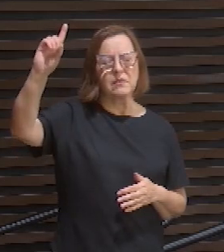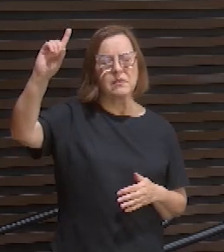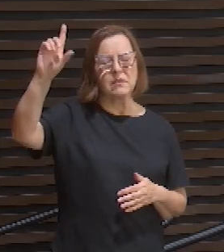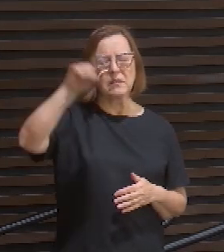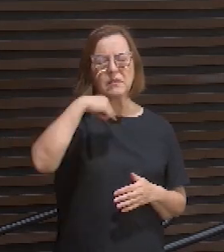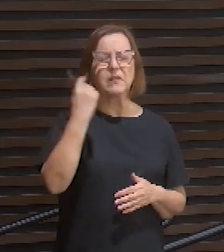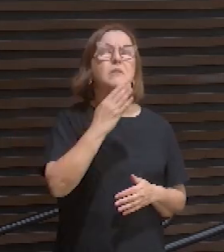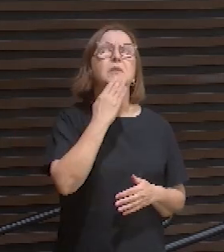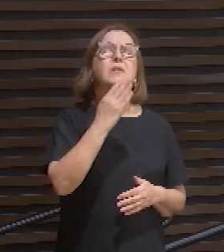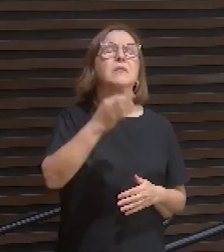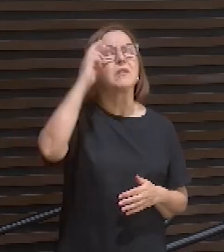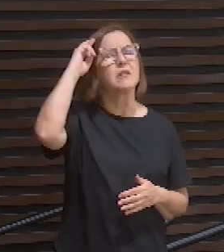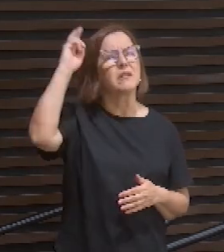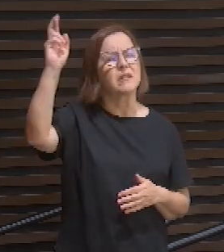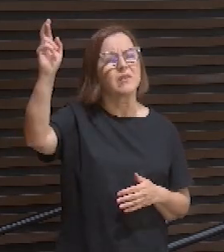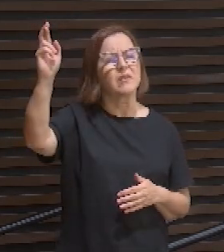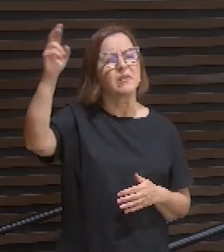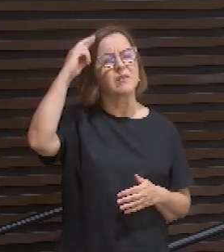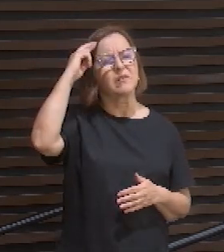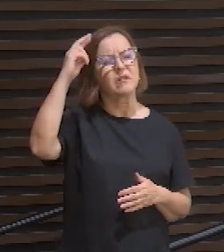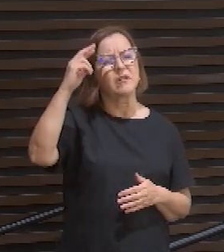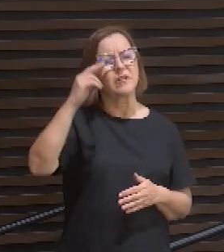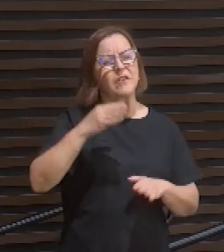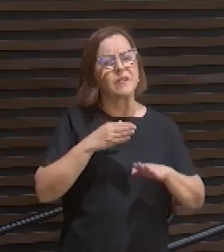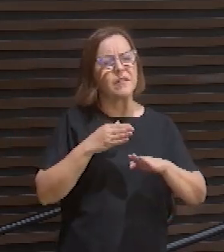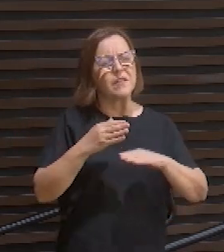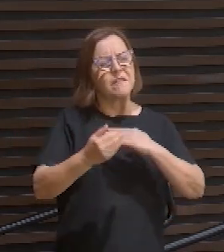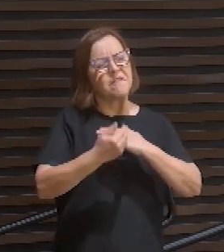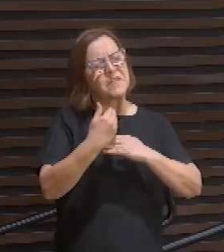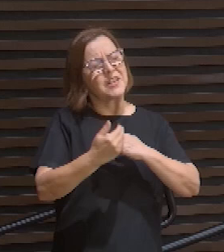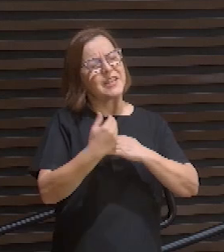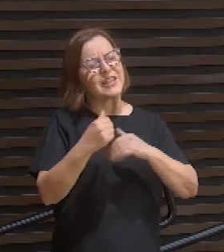nós pedimos ao Senhor que o Senhor visite esta assembleia.